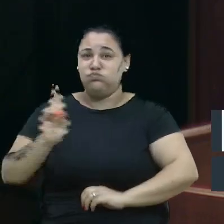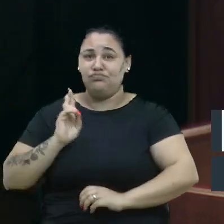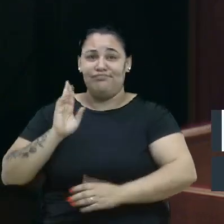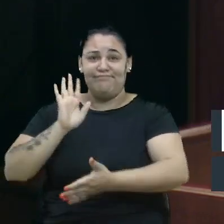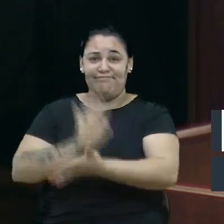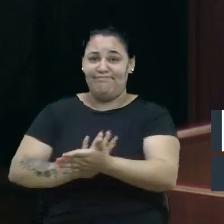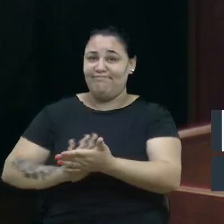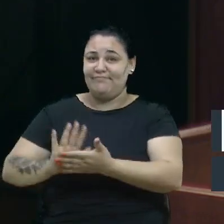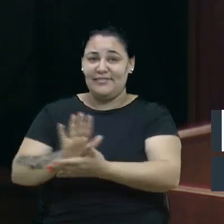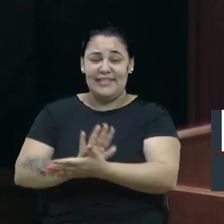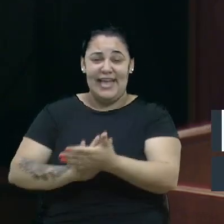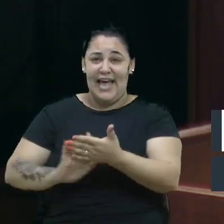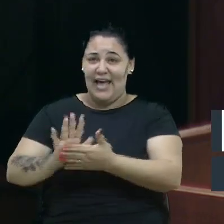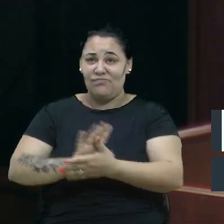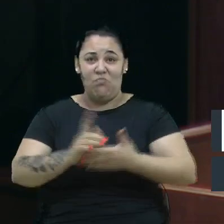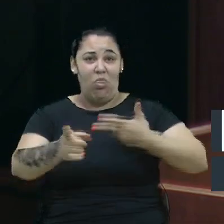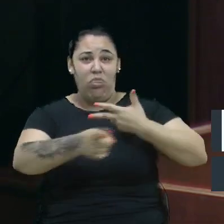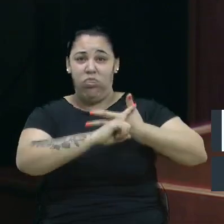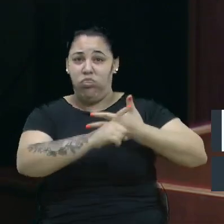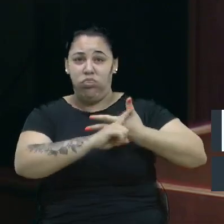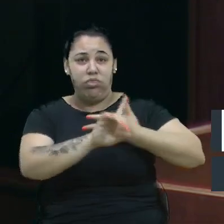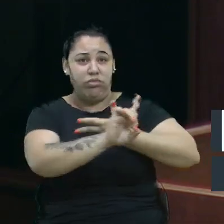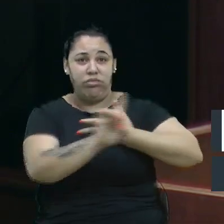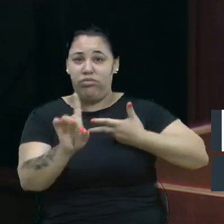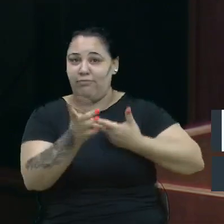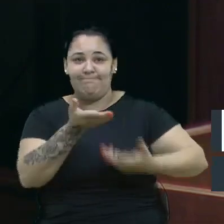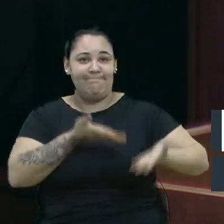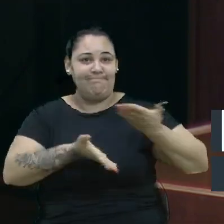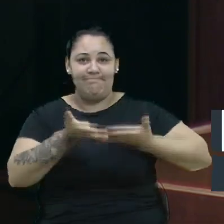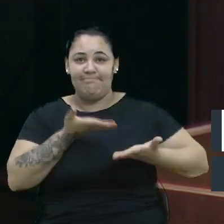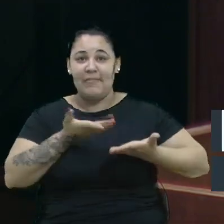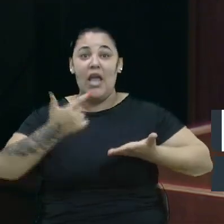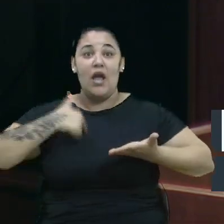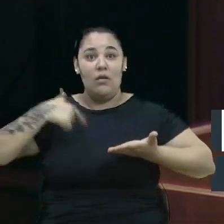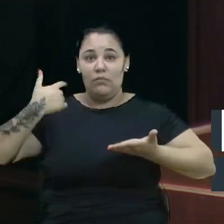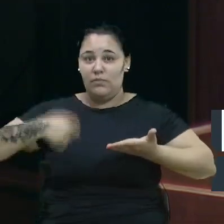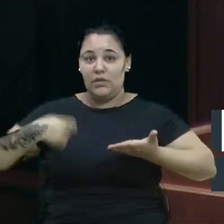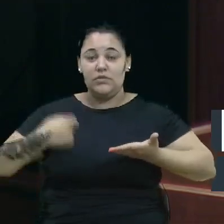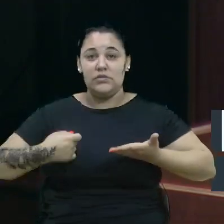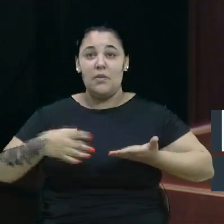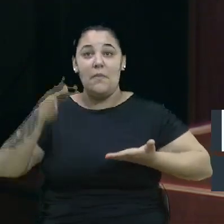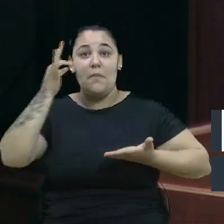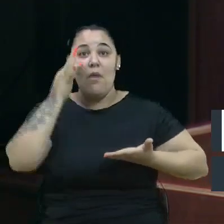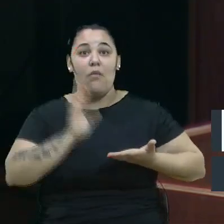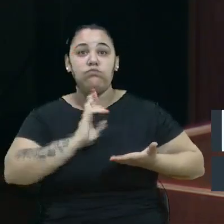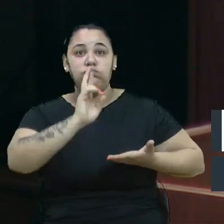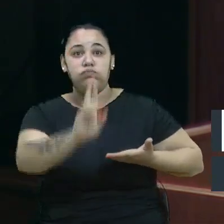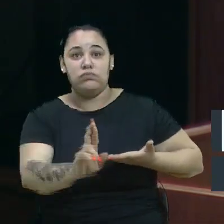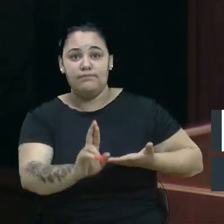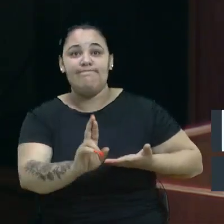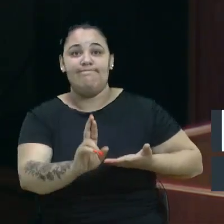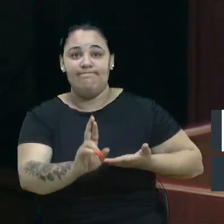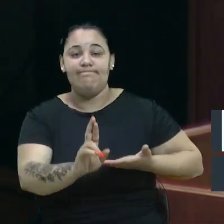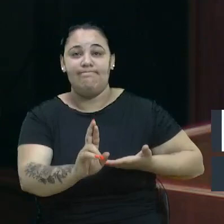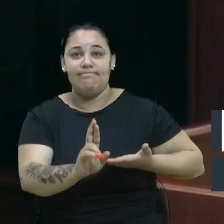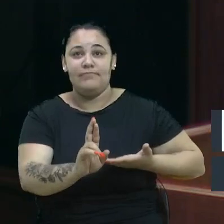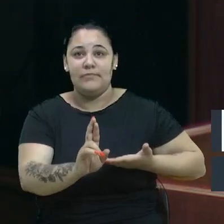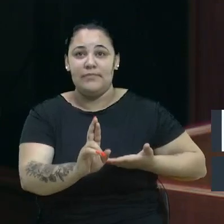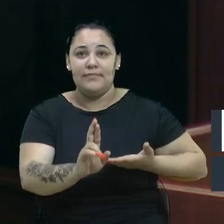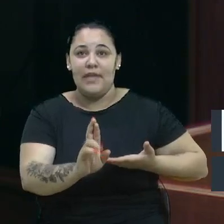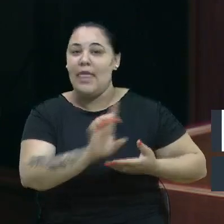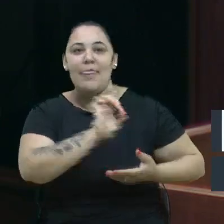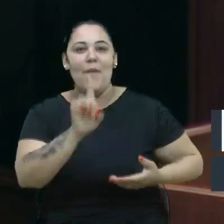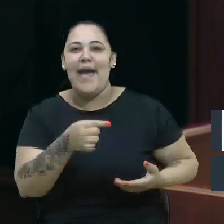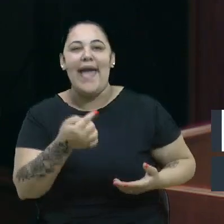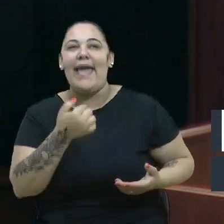por parte do executivo. E eu tive que ir lá responder que não é que a gente não